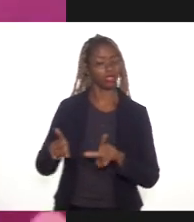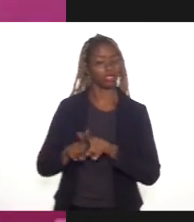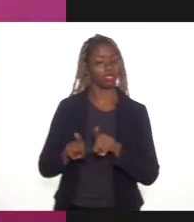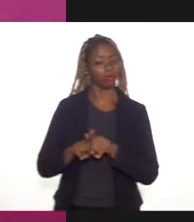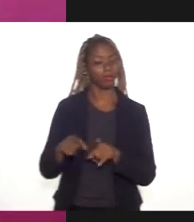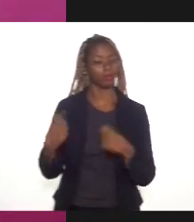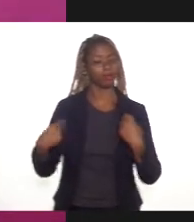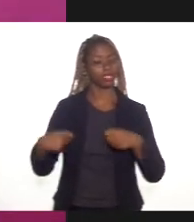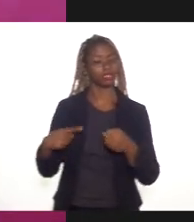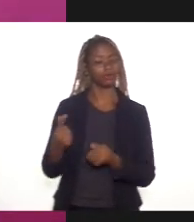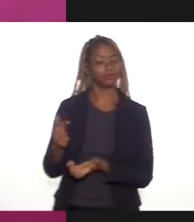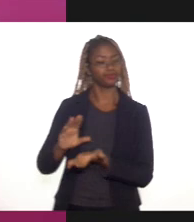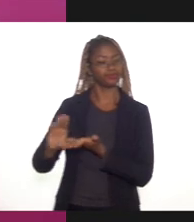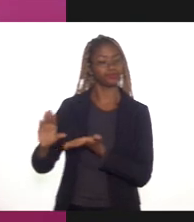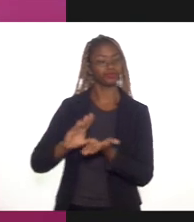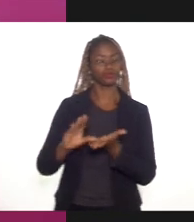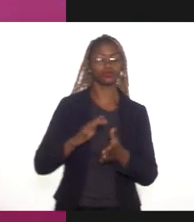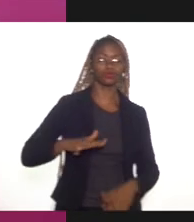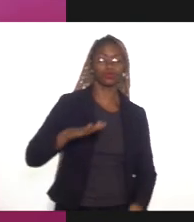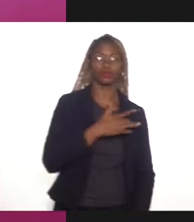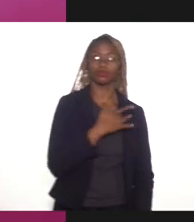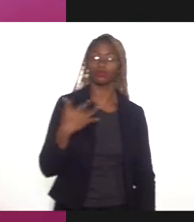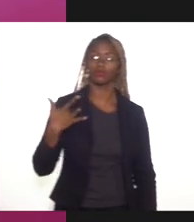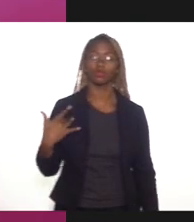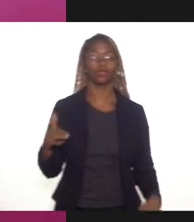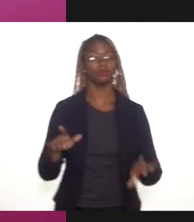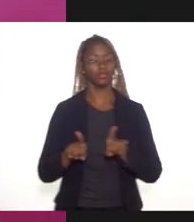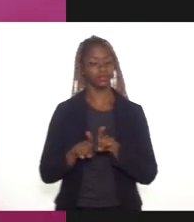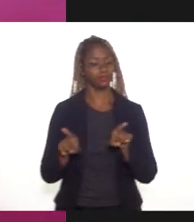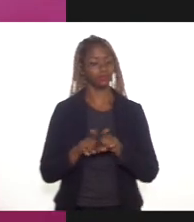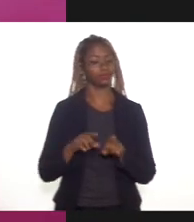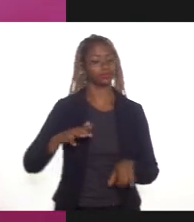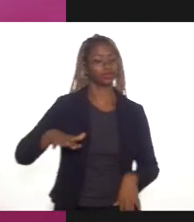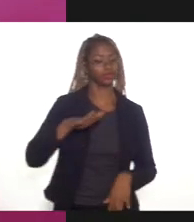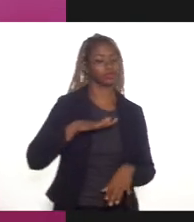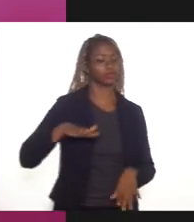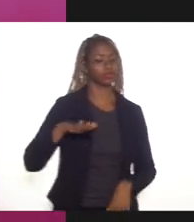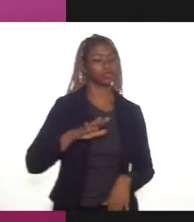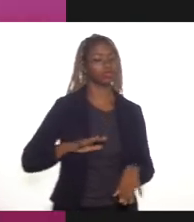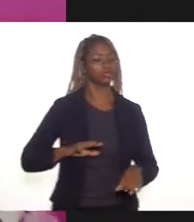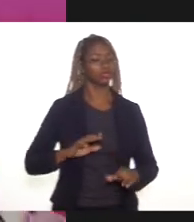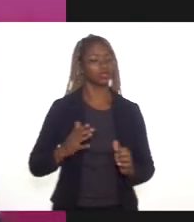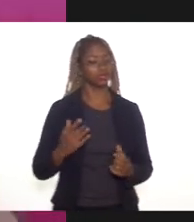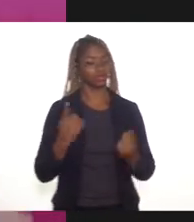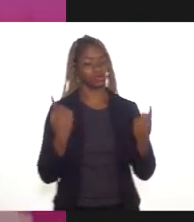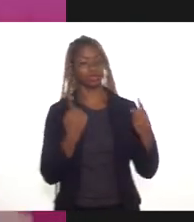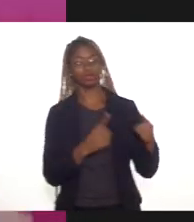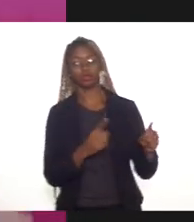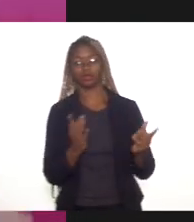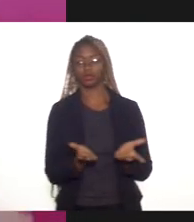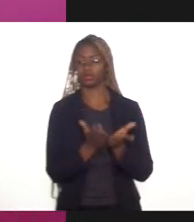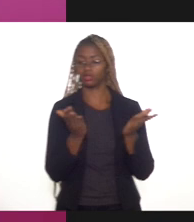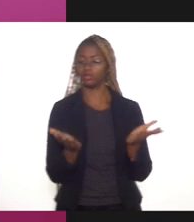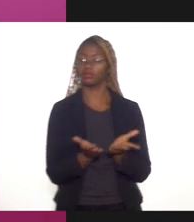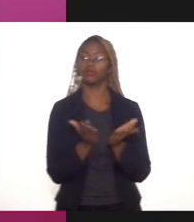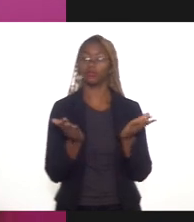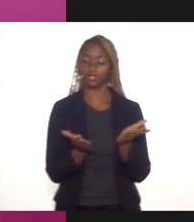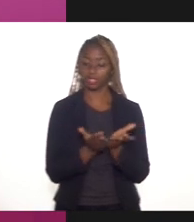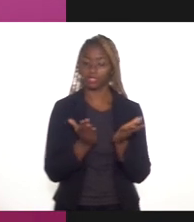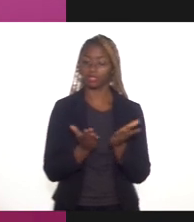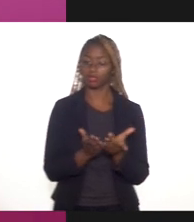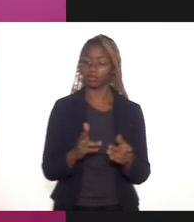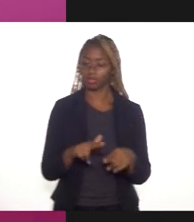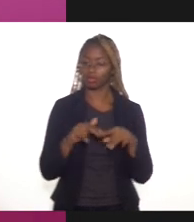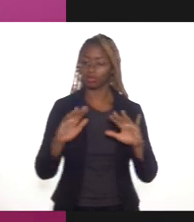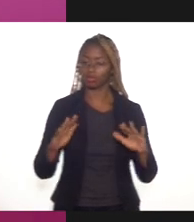investimento na área da saúde, mas também na área do enfrentamento à pobreza, porque